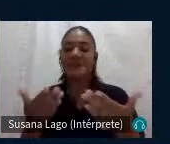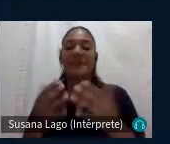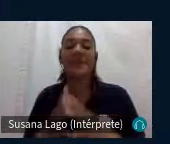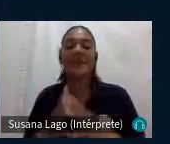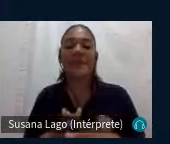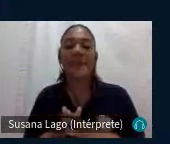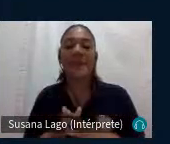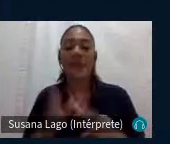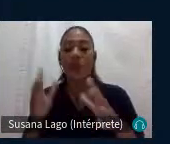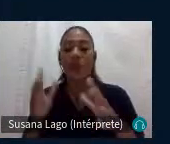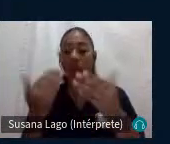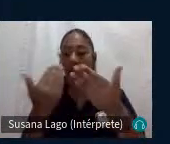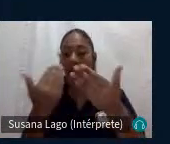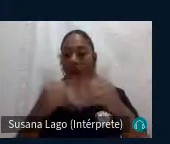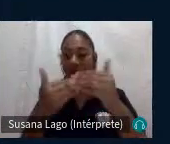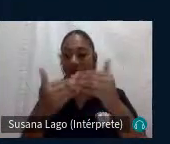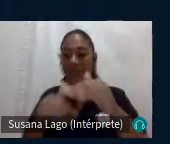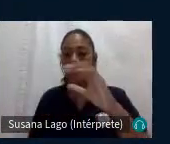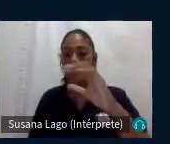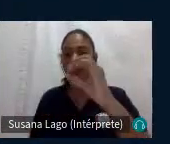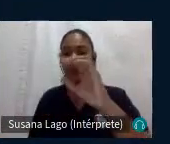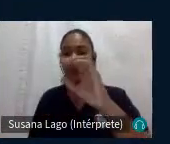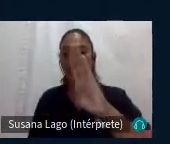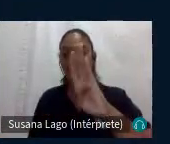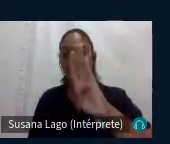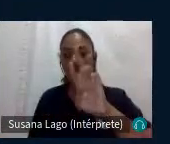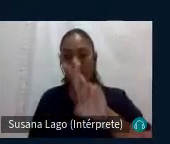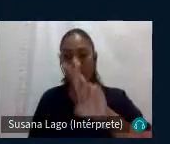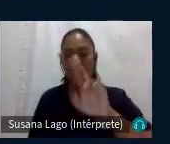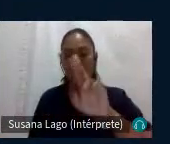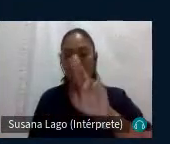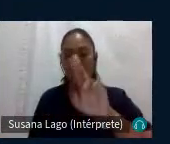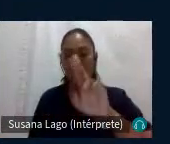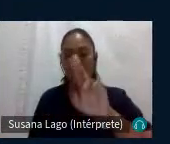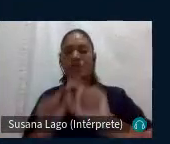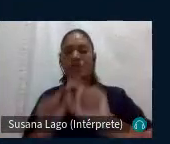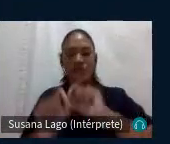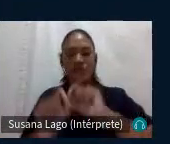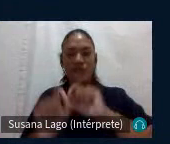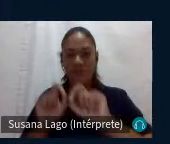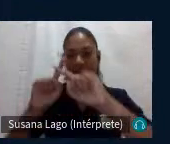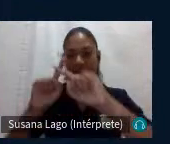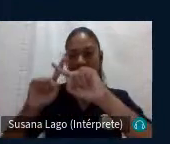UBR foi uma das modalidades que se manteve